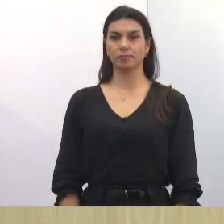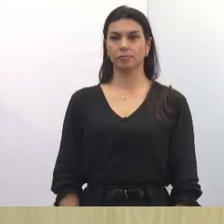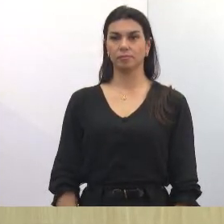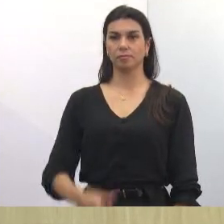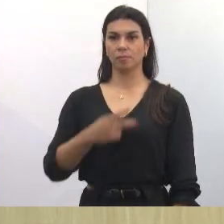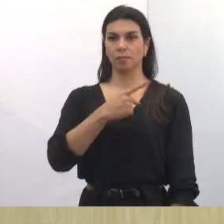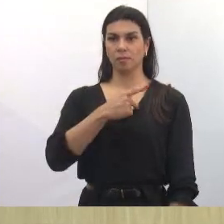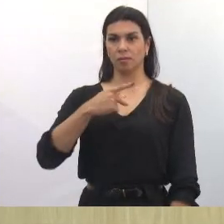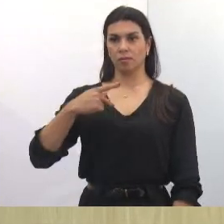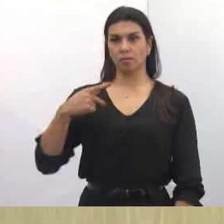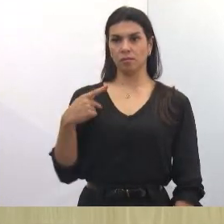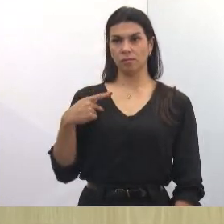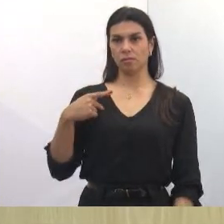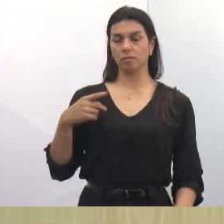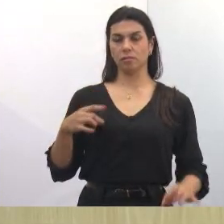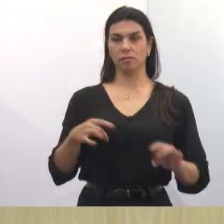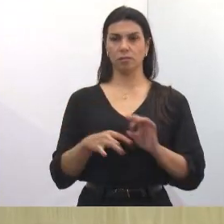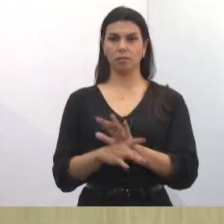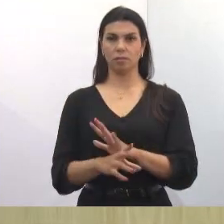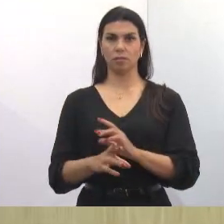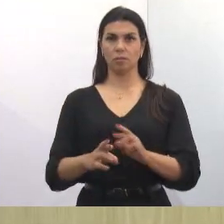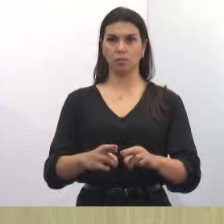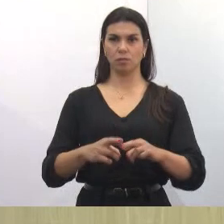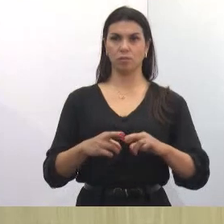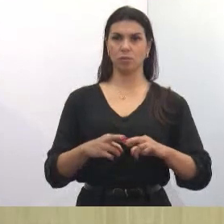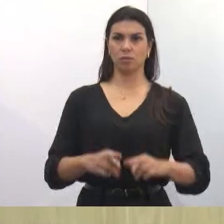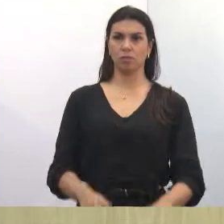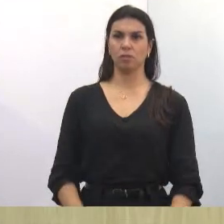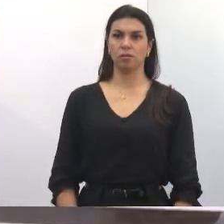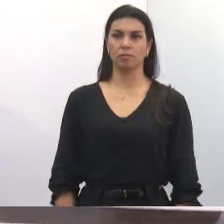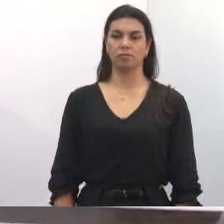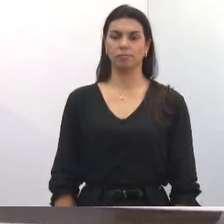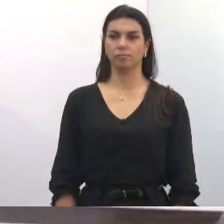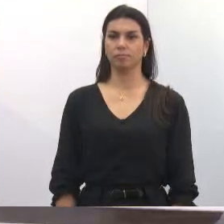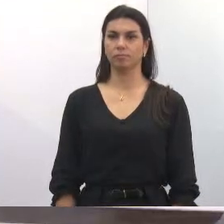Senhor presidente, não temos mais requerimentos.